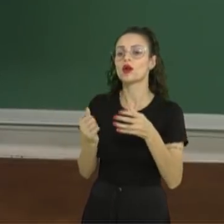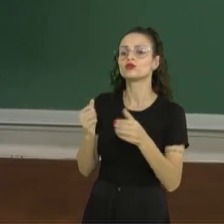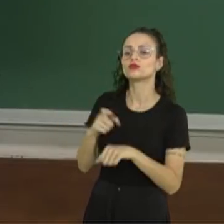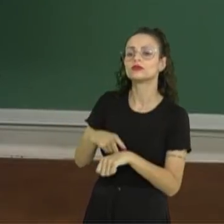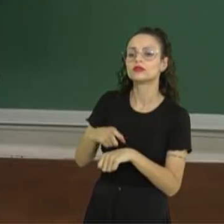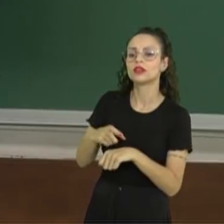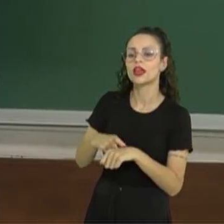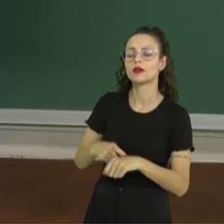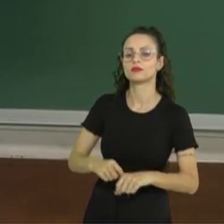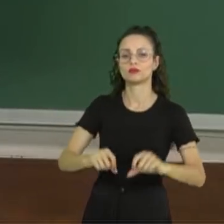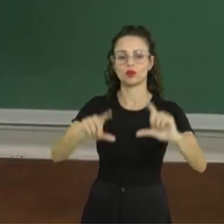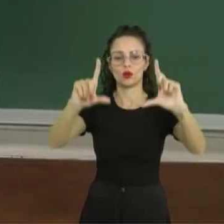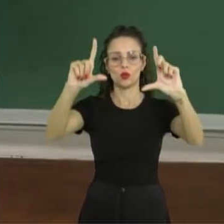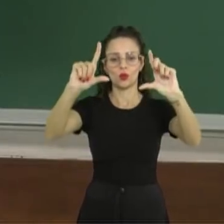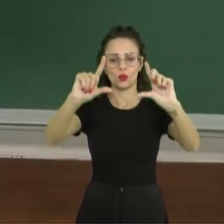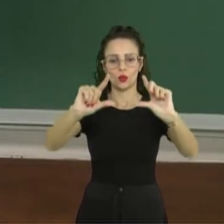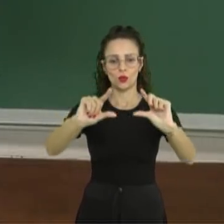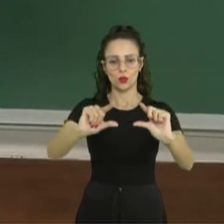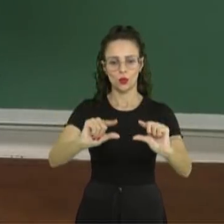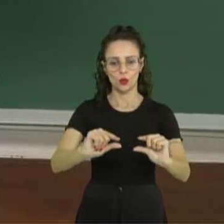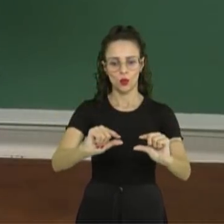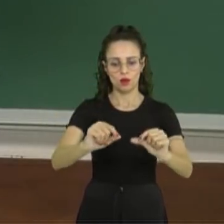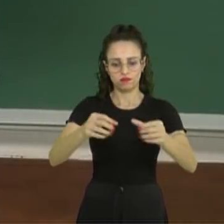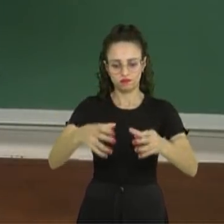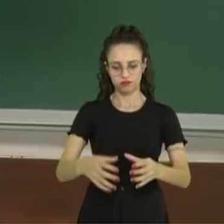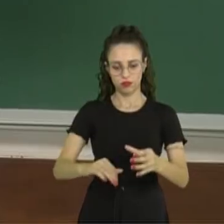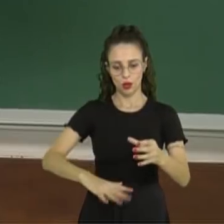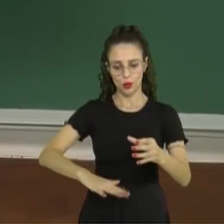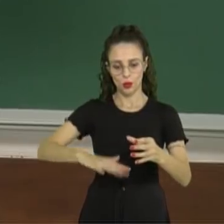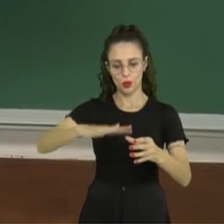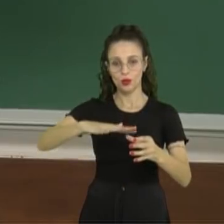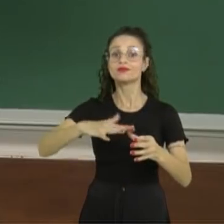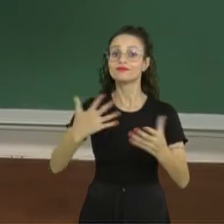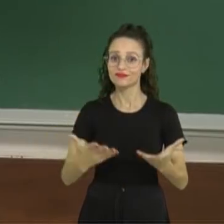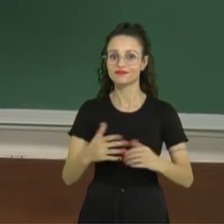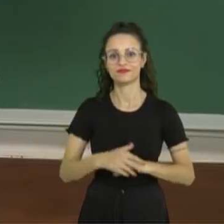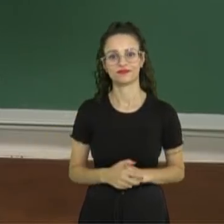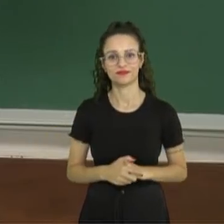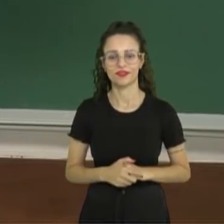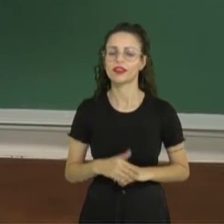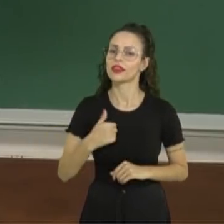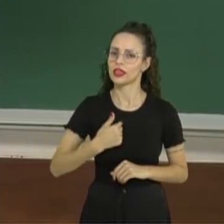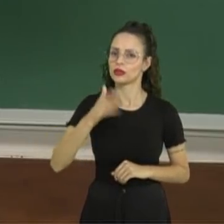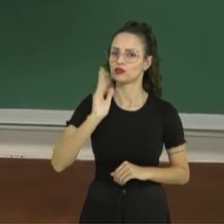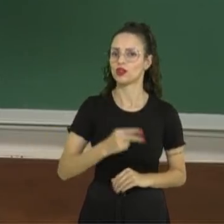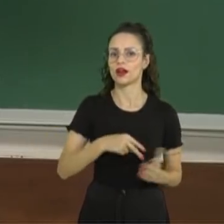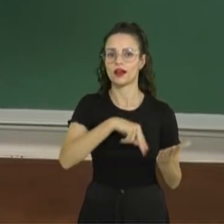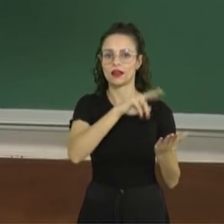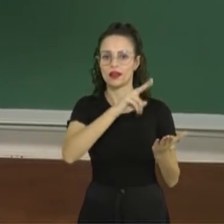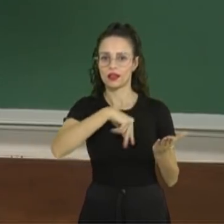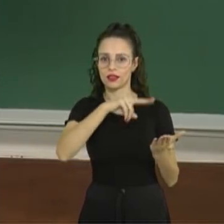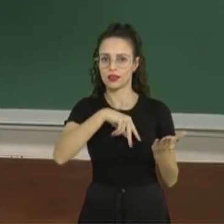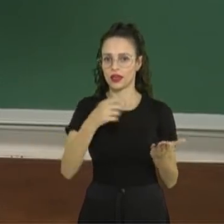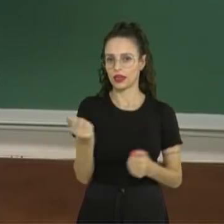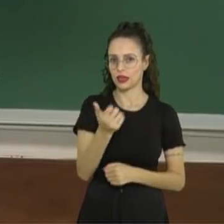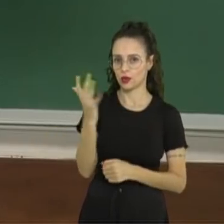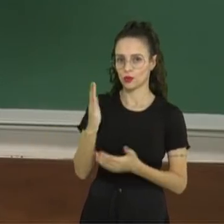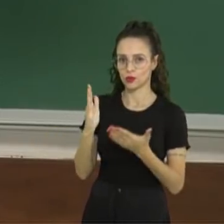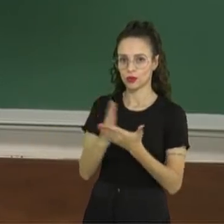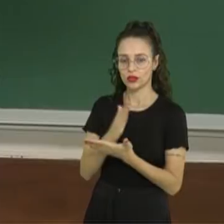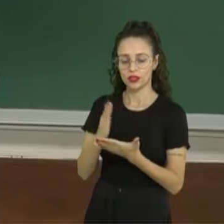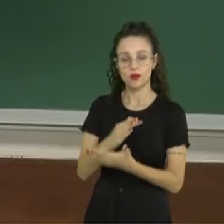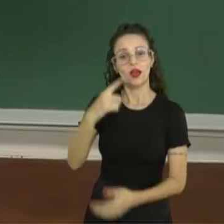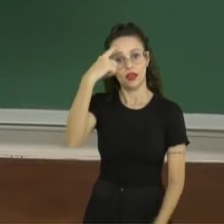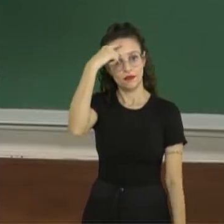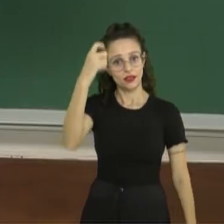para esvaziar de um balde para o outro. Olha que legal, professor. Eu já li em alguns livros que é uma